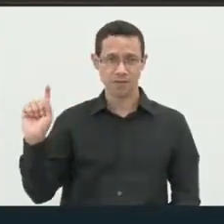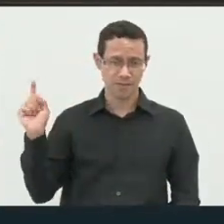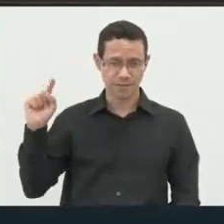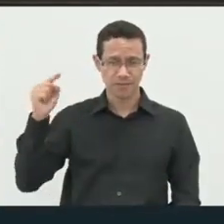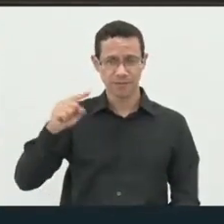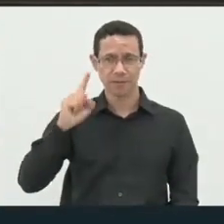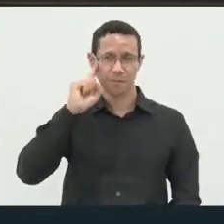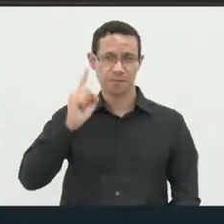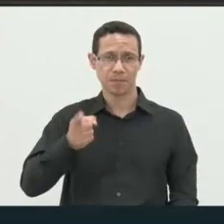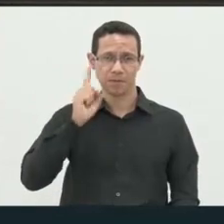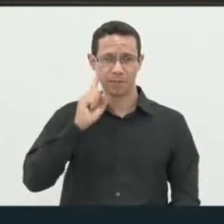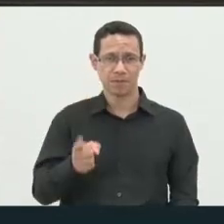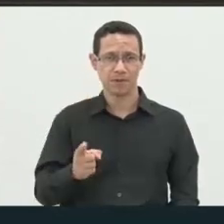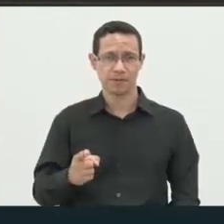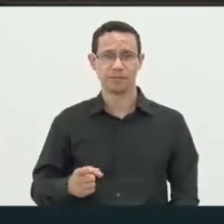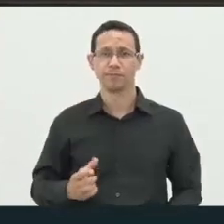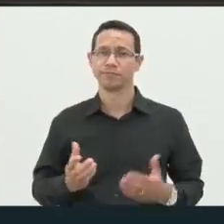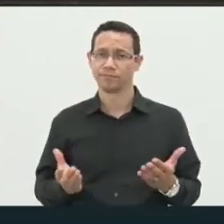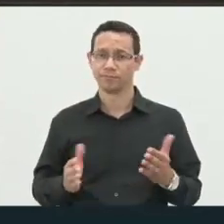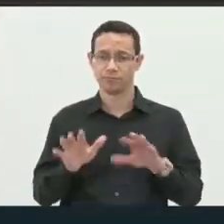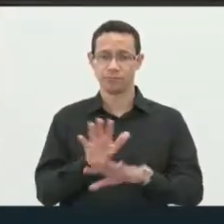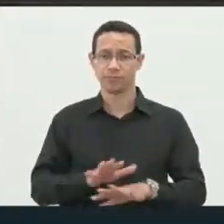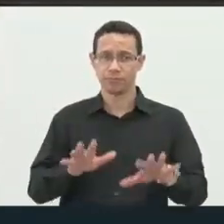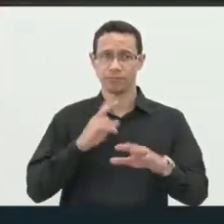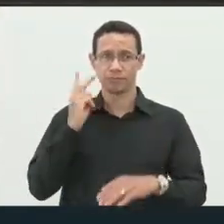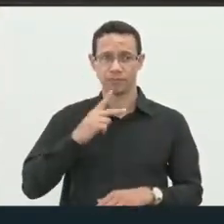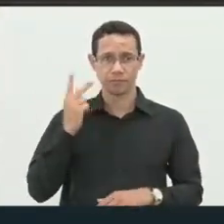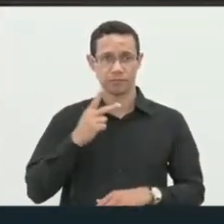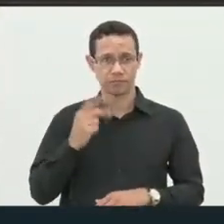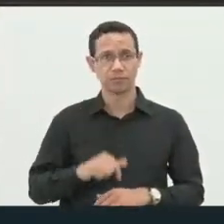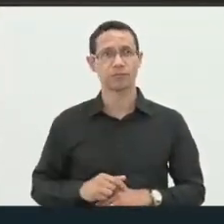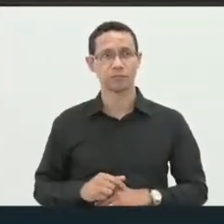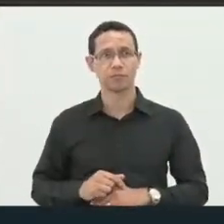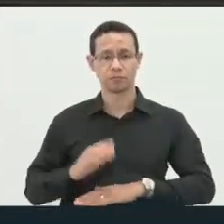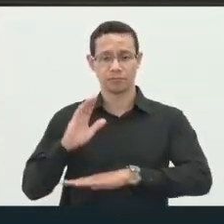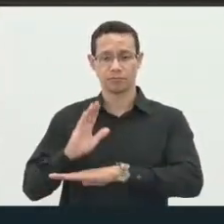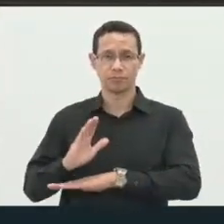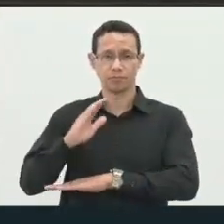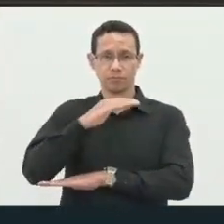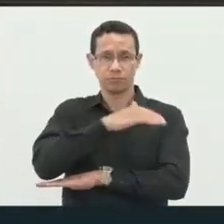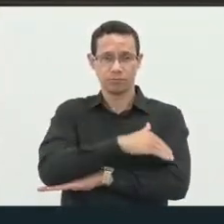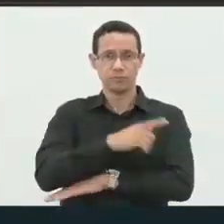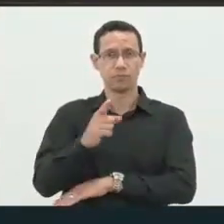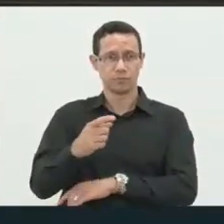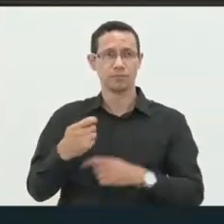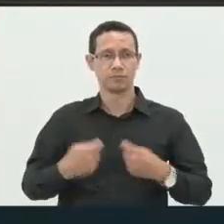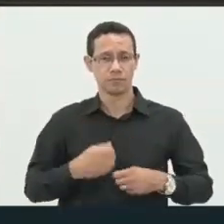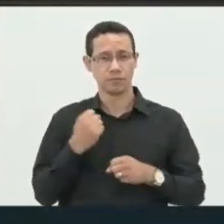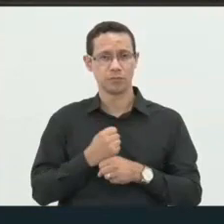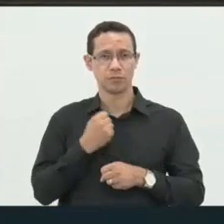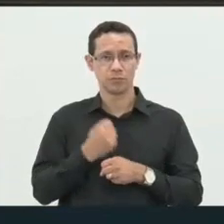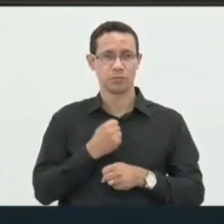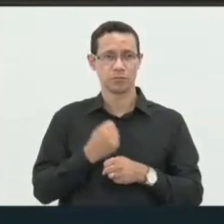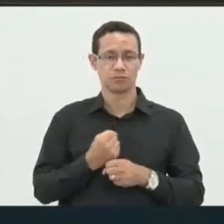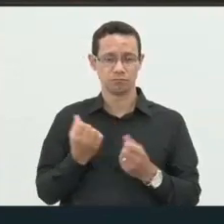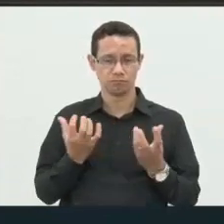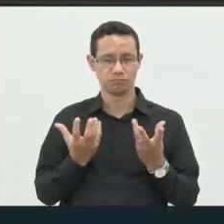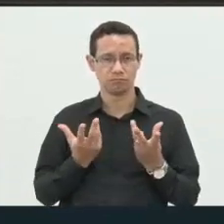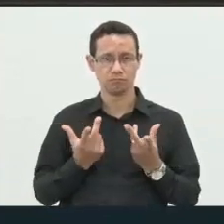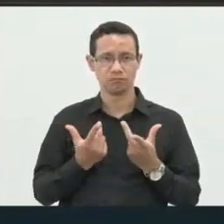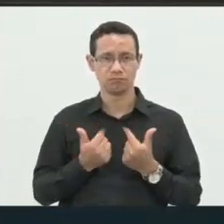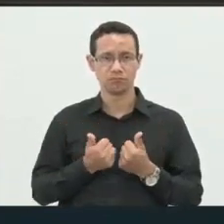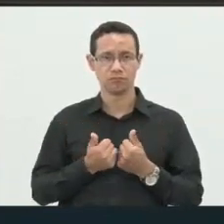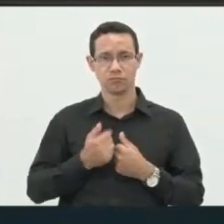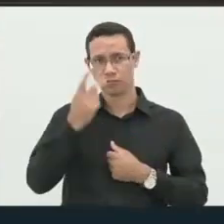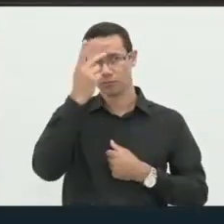tá na hora vereadores de vocês fazer uma ponte ali com excelência para a